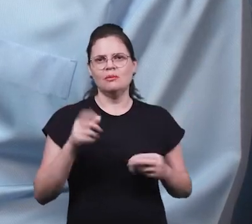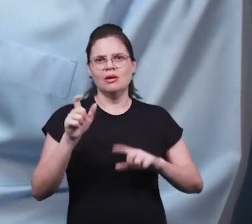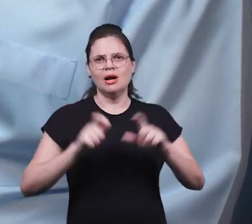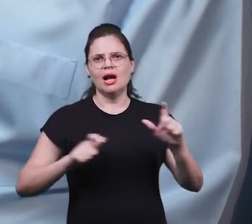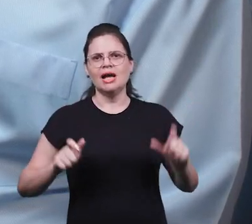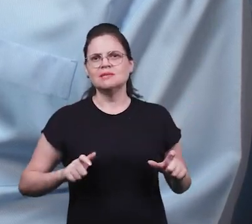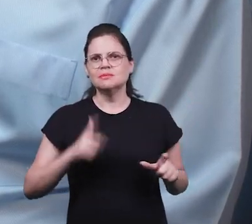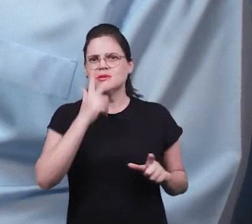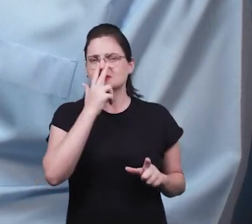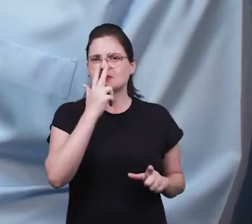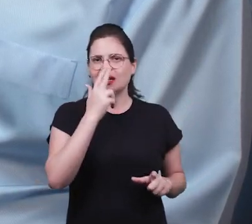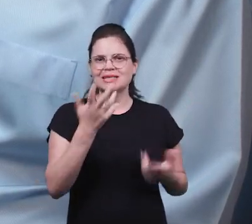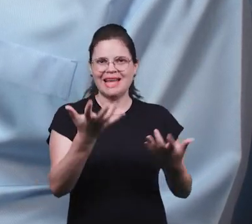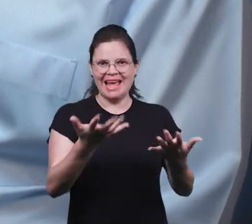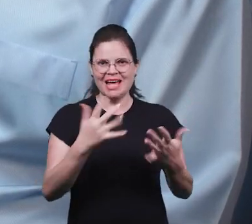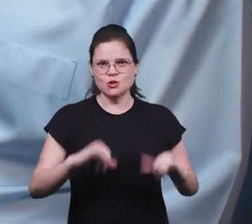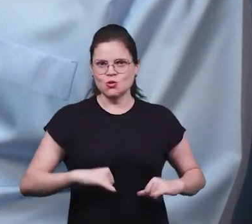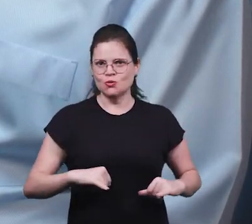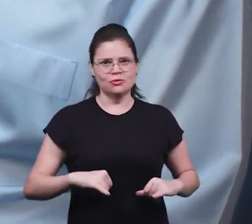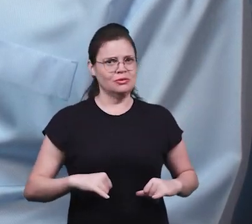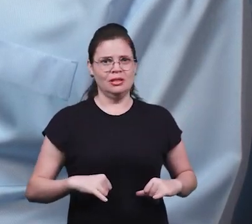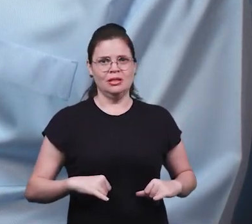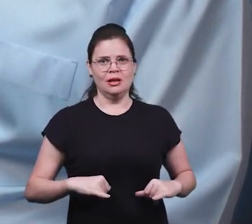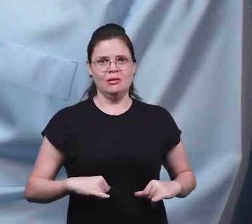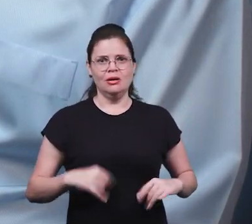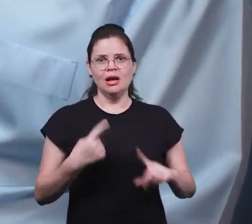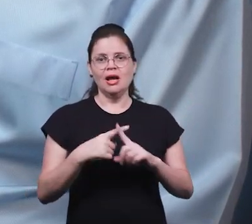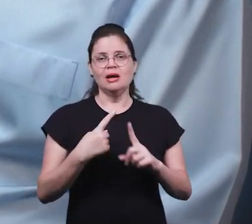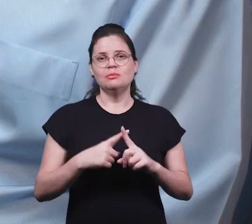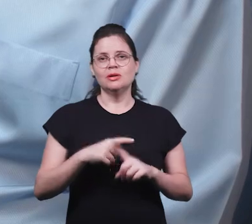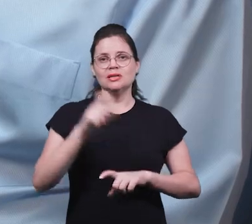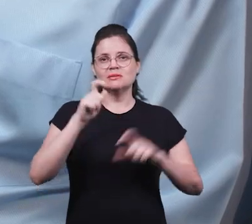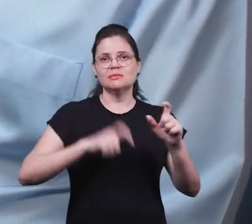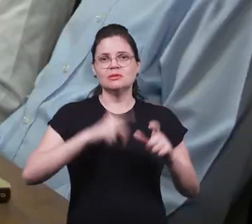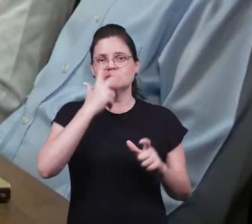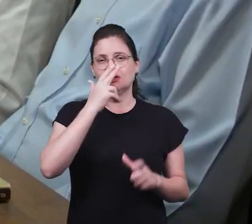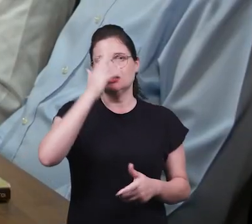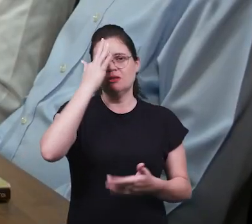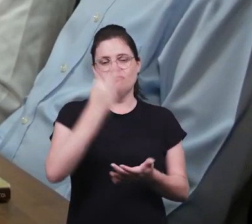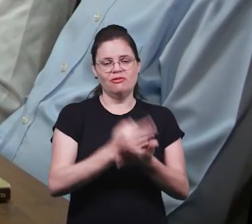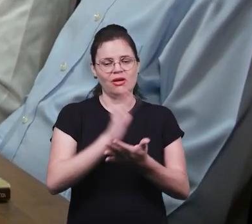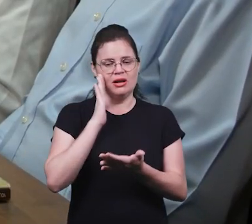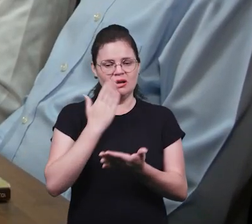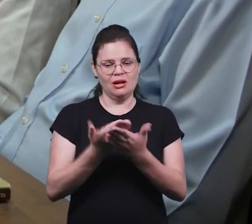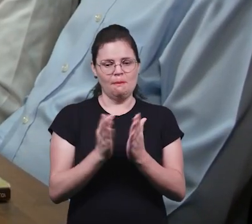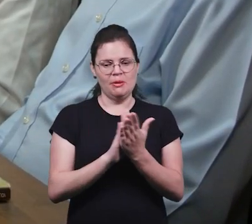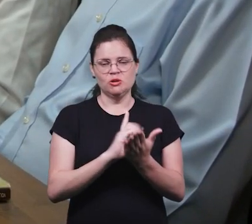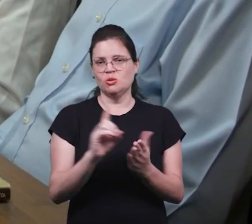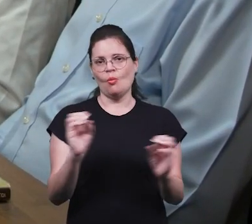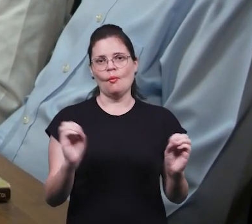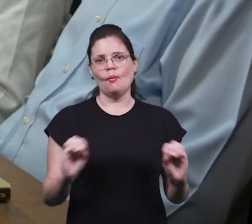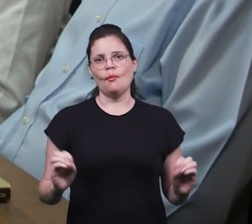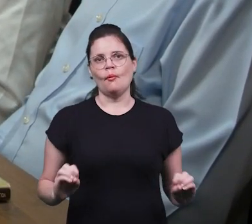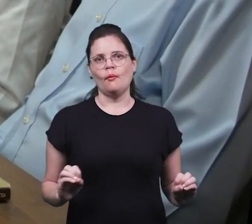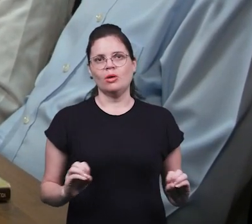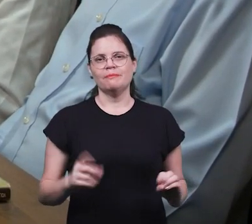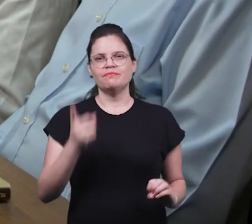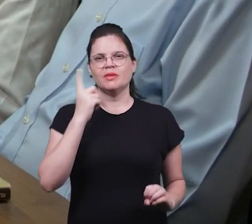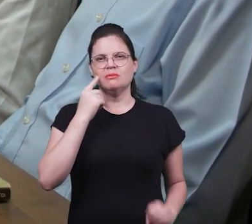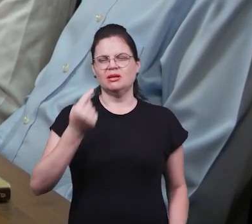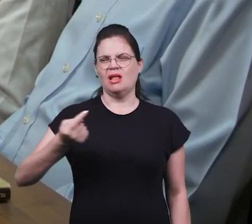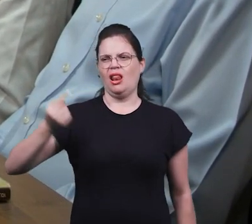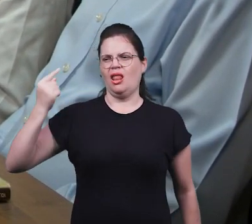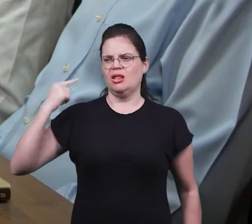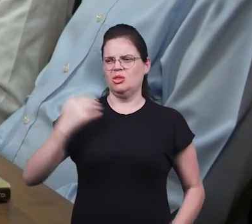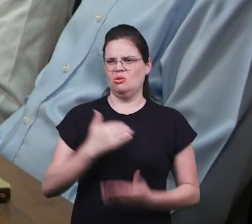querem sofrer, não. É que as pessoas não acreditam na palavra de Deus. Eles acham, é aquilo que aconteceu lá no princípio. Deus